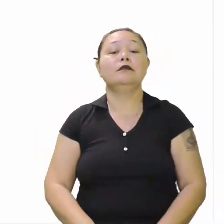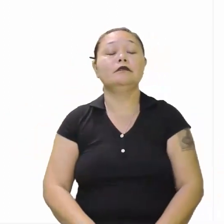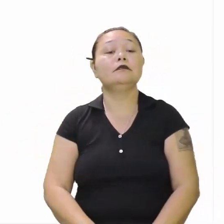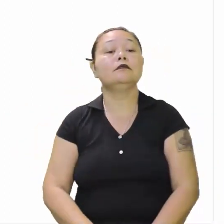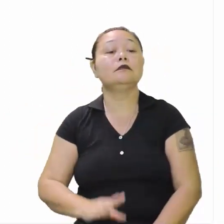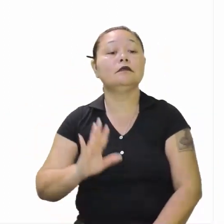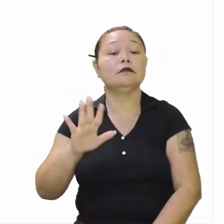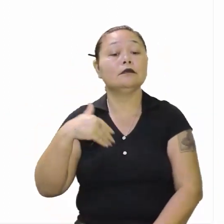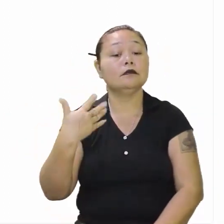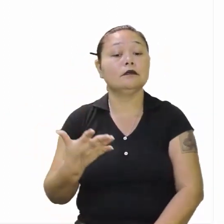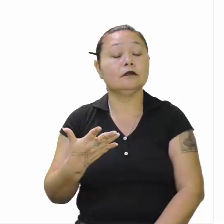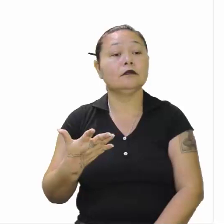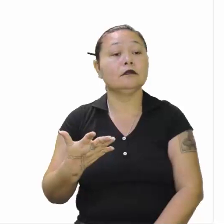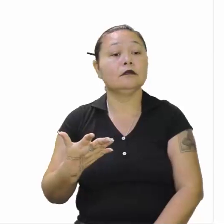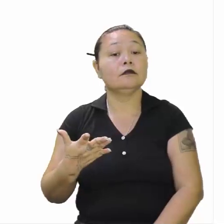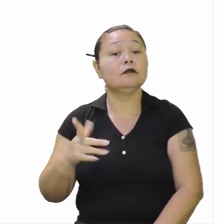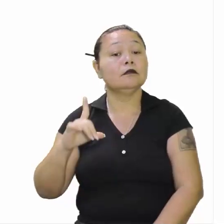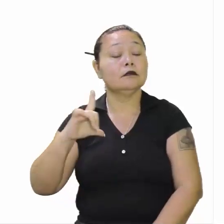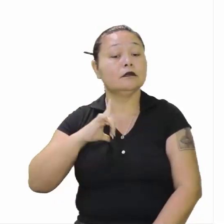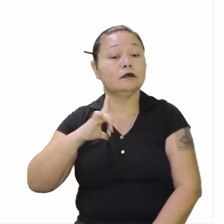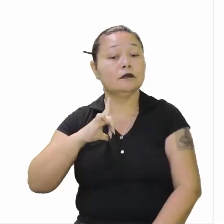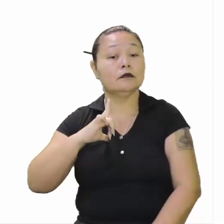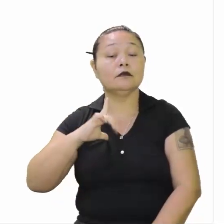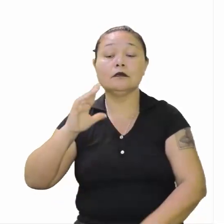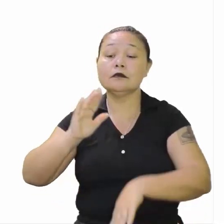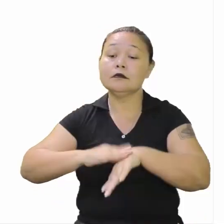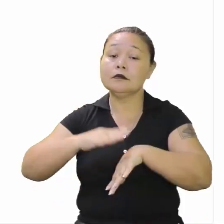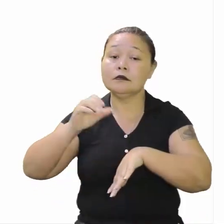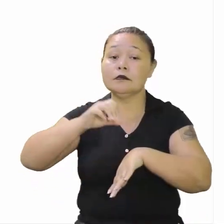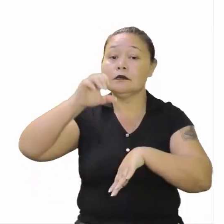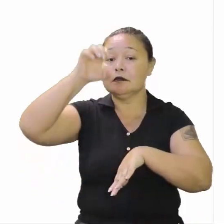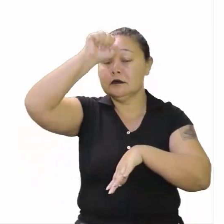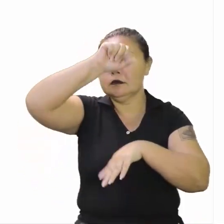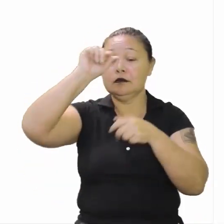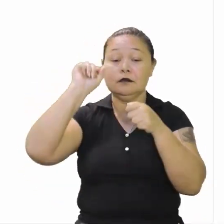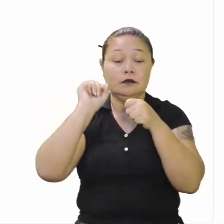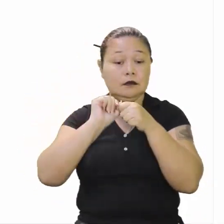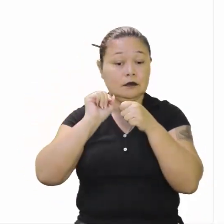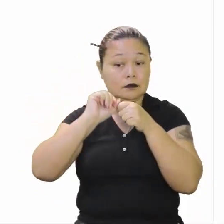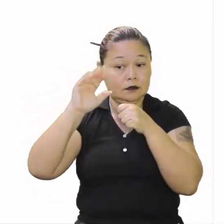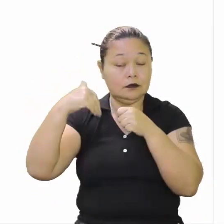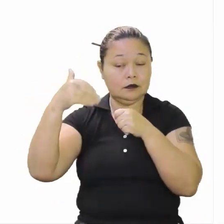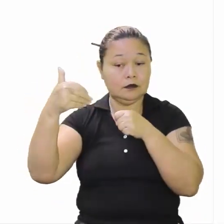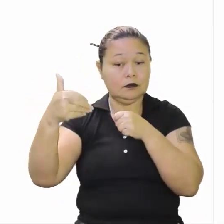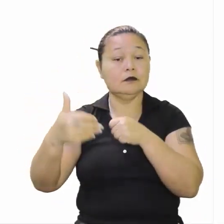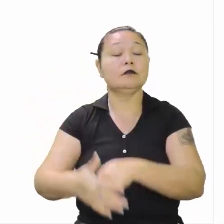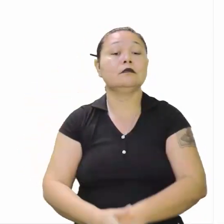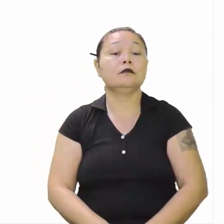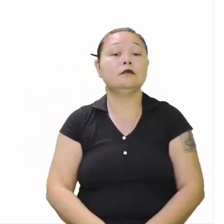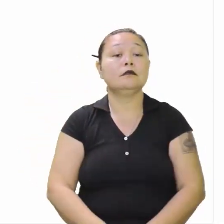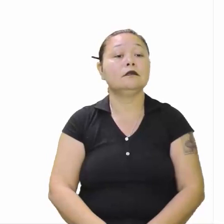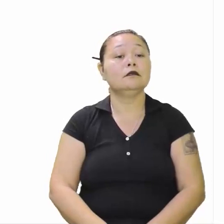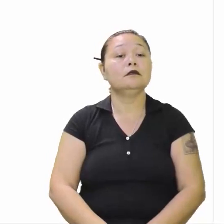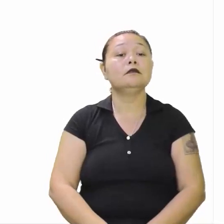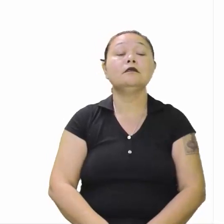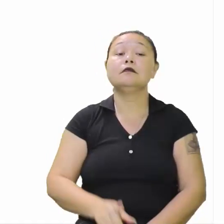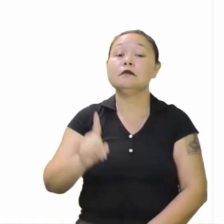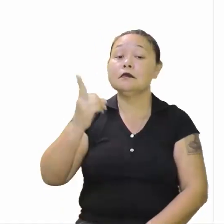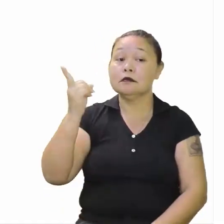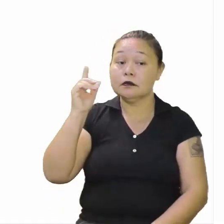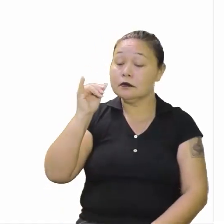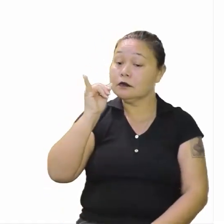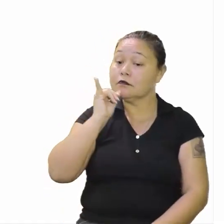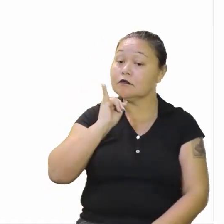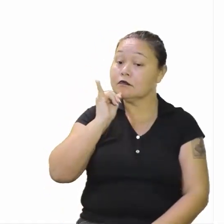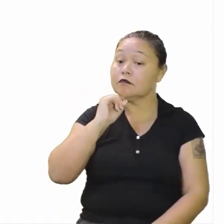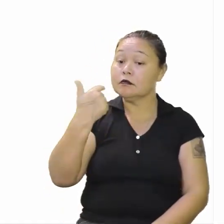E ainda temos mais a aprender fazendo pela frente. Vamos lá? Nesse exercício de